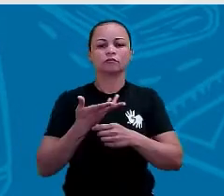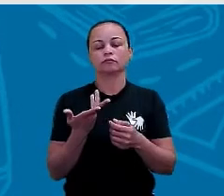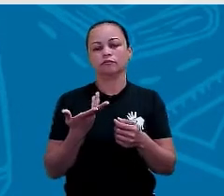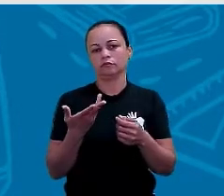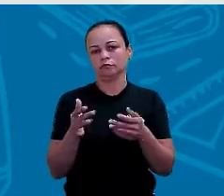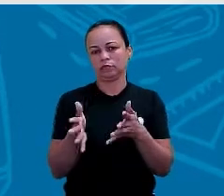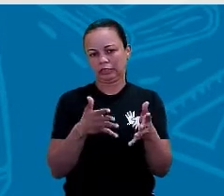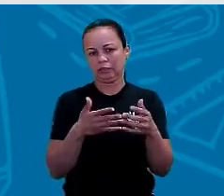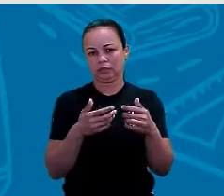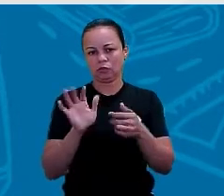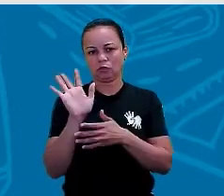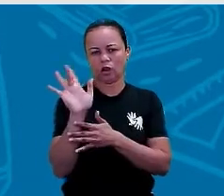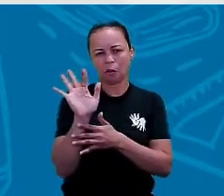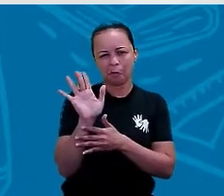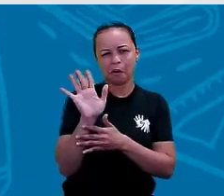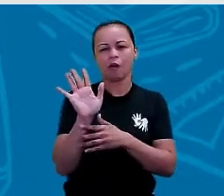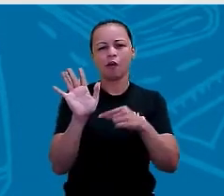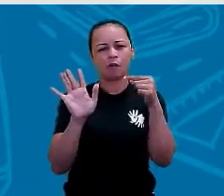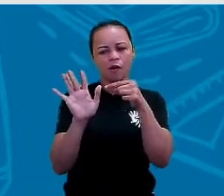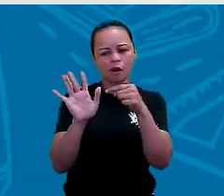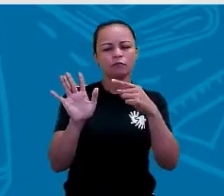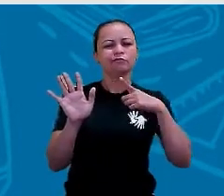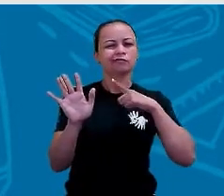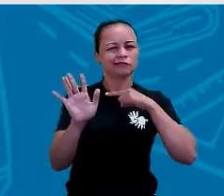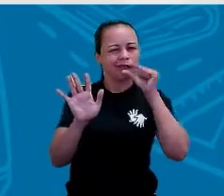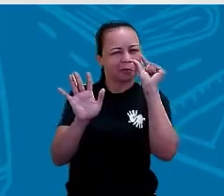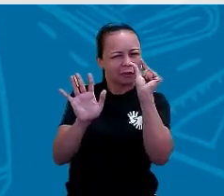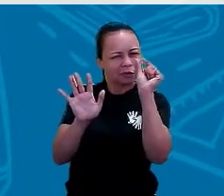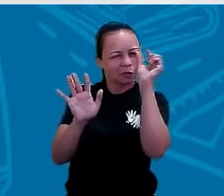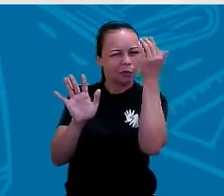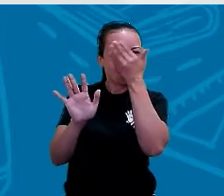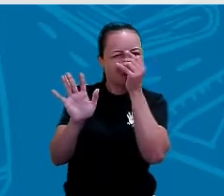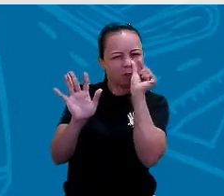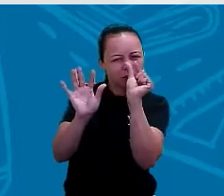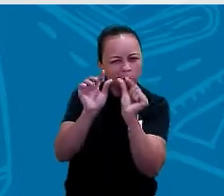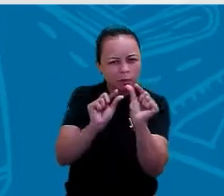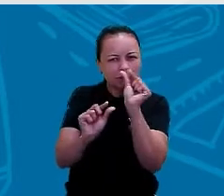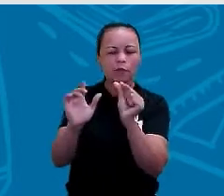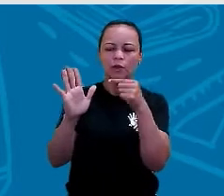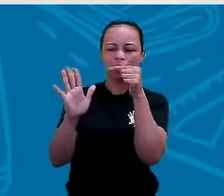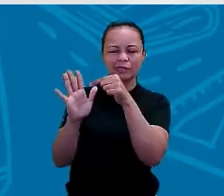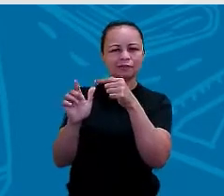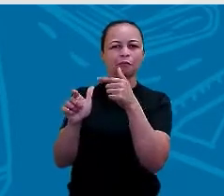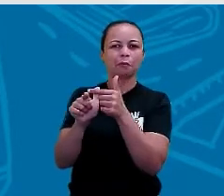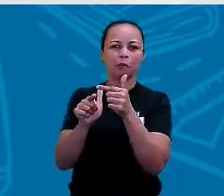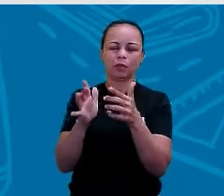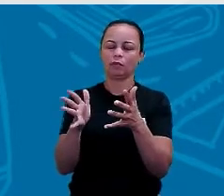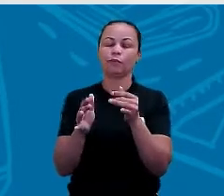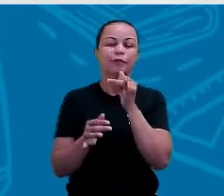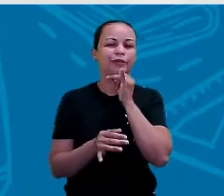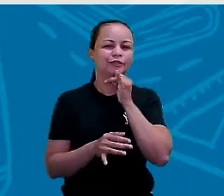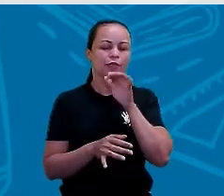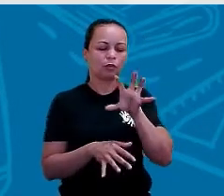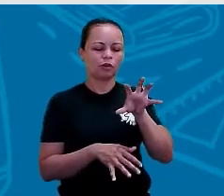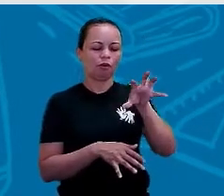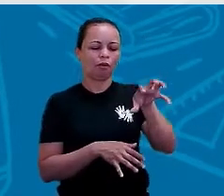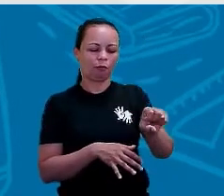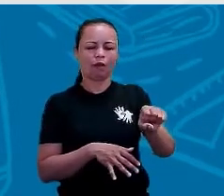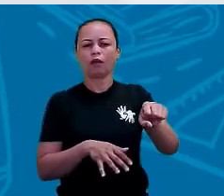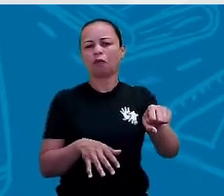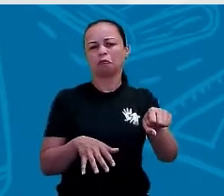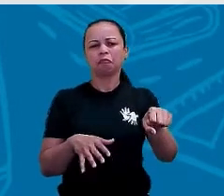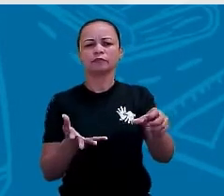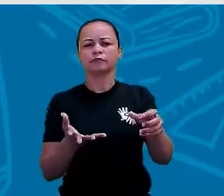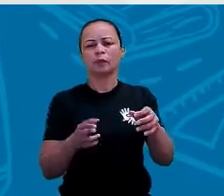nossas mãos existem micro-organismos que são prejudiciais. Quando a gente encosta numa superfície contaminada,